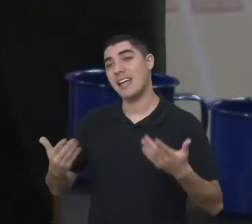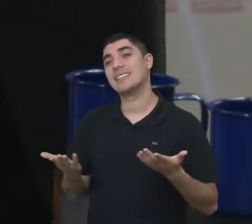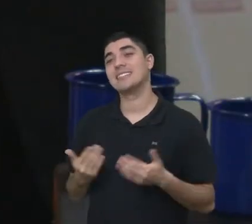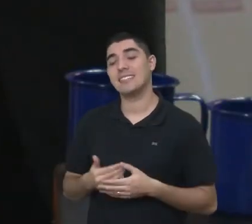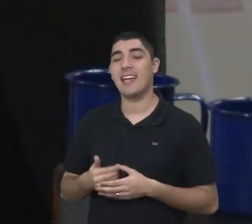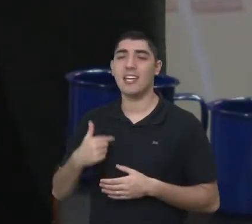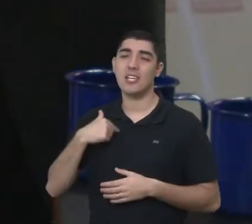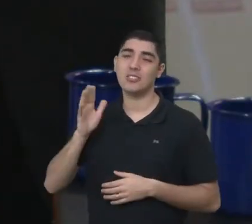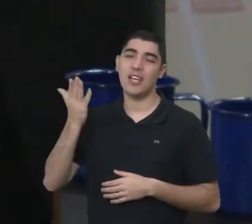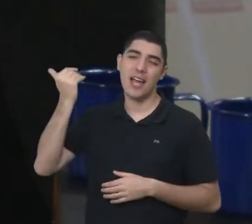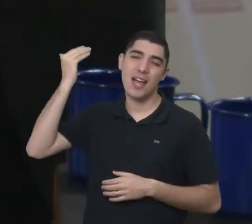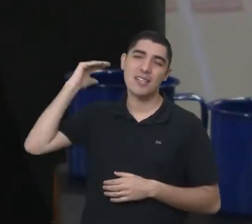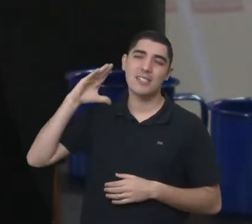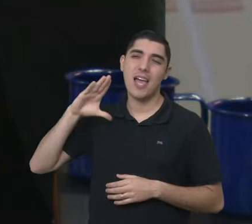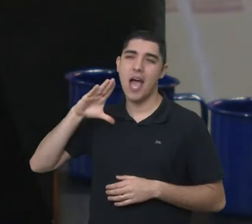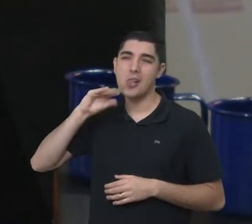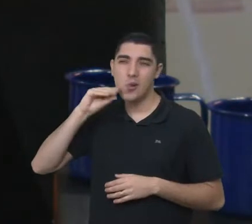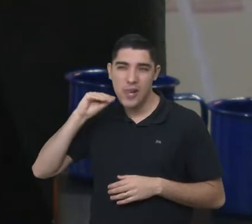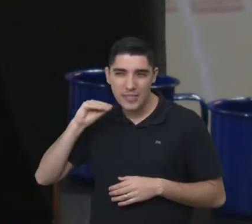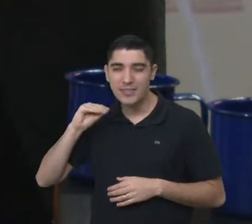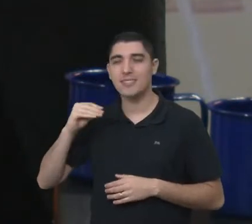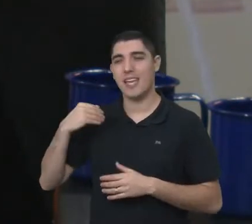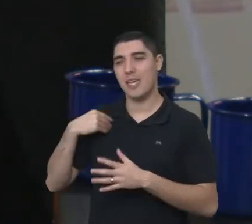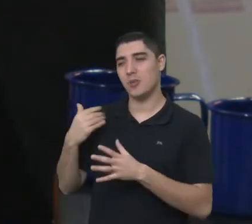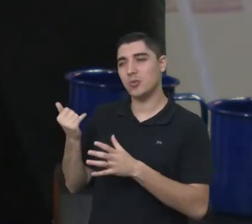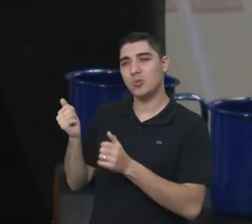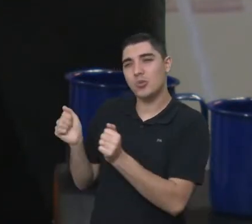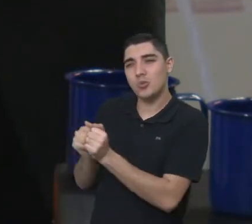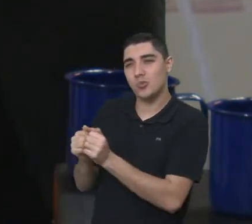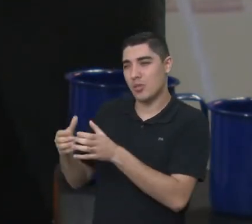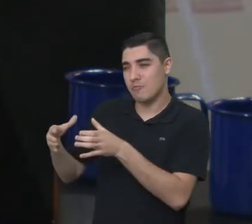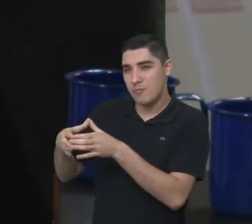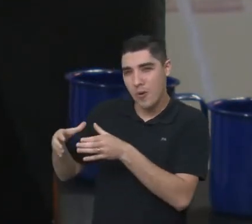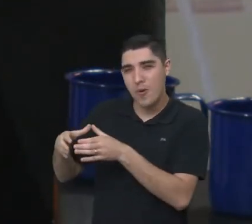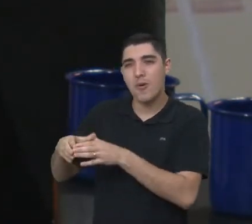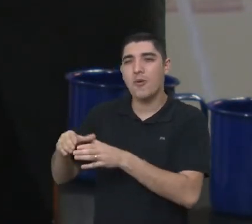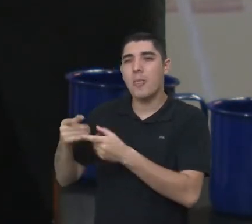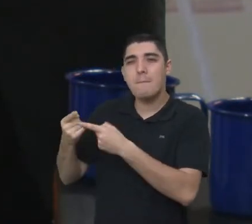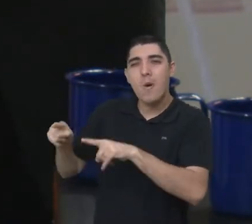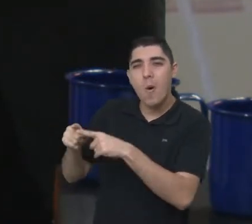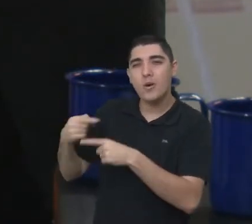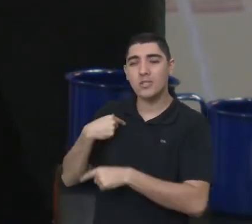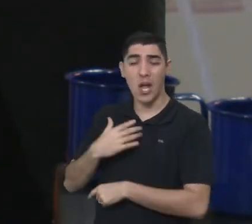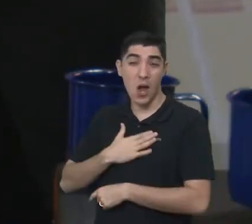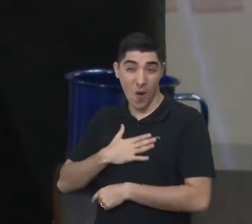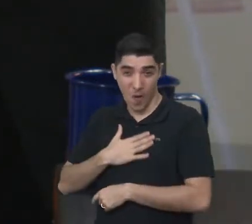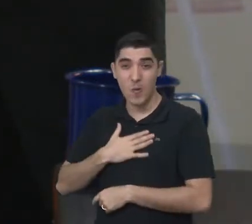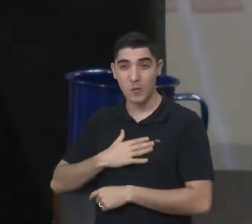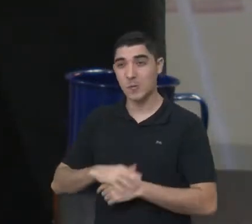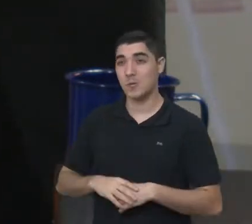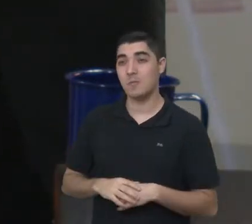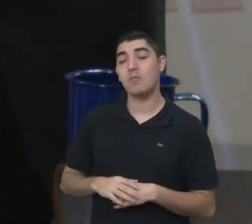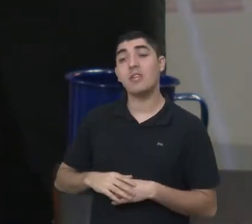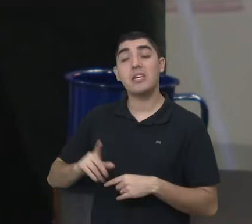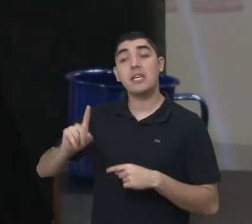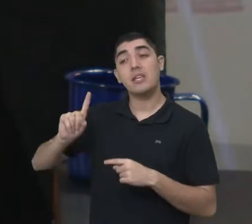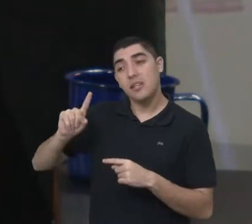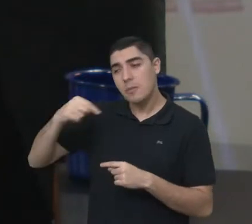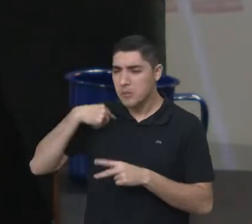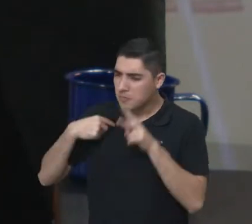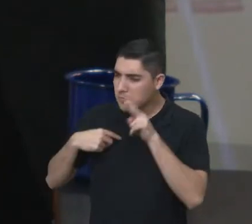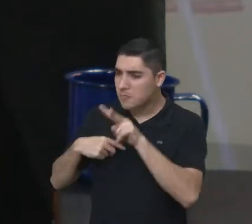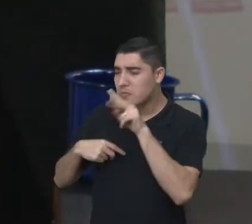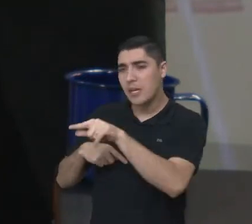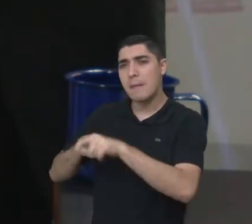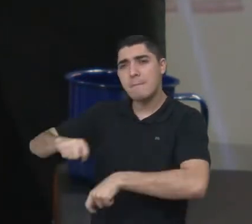Eu... De adolescência, assim, tipo, minhas bandinhas, que eu curtia as minhas bandinhas, e veio pelo gosto de bateria,